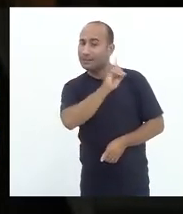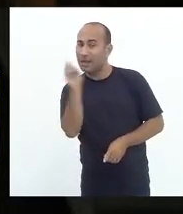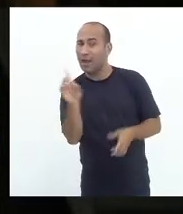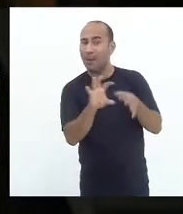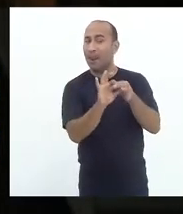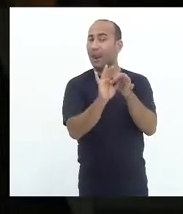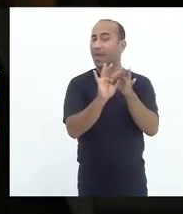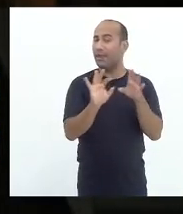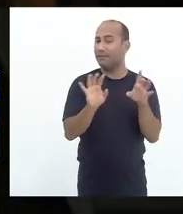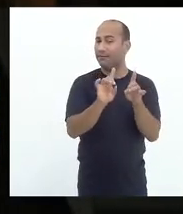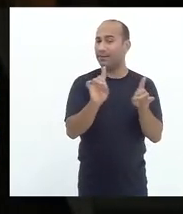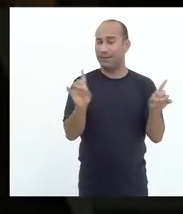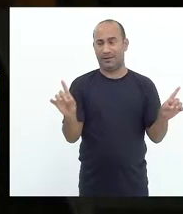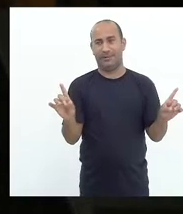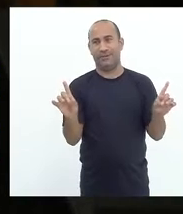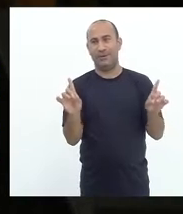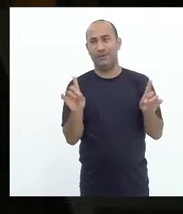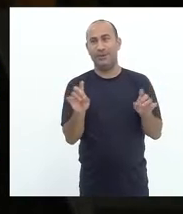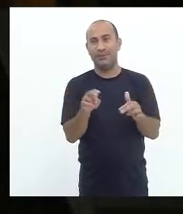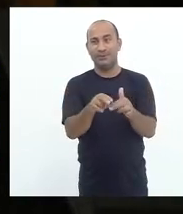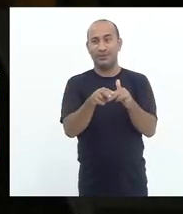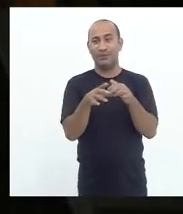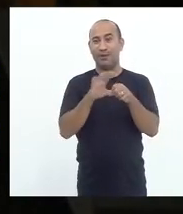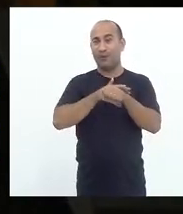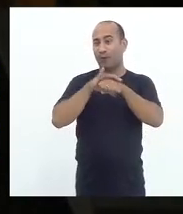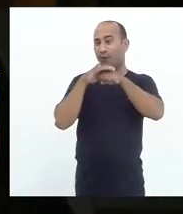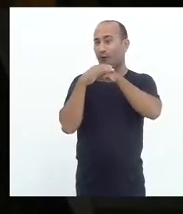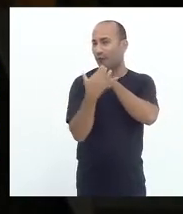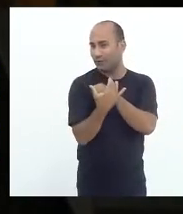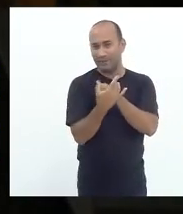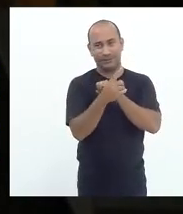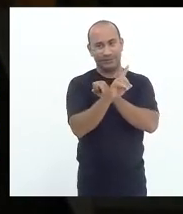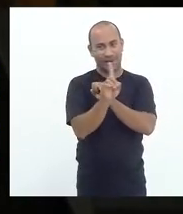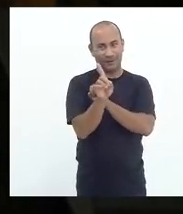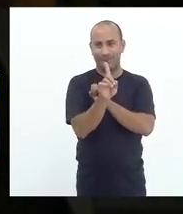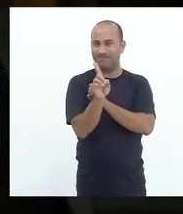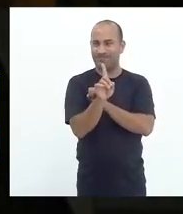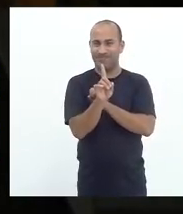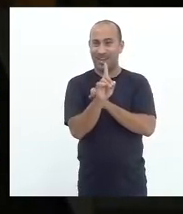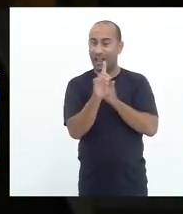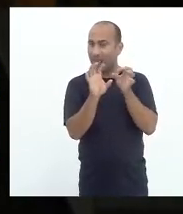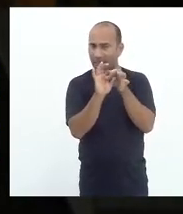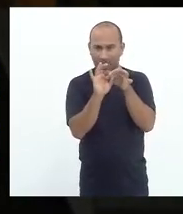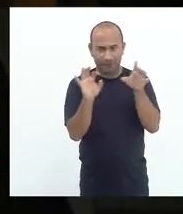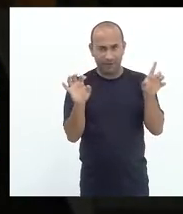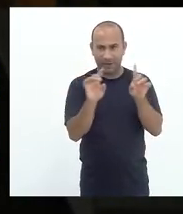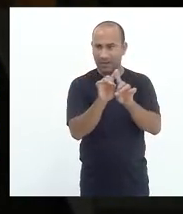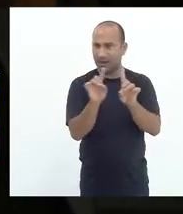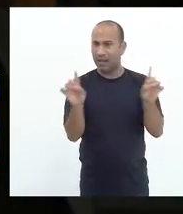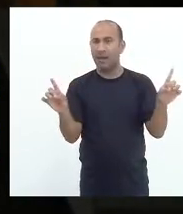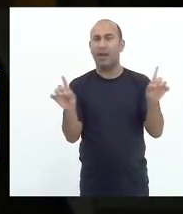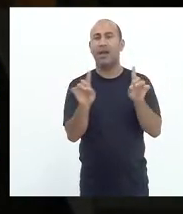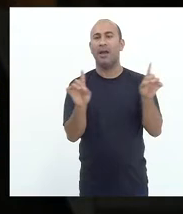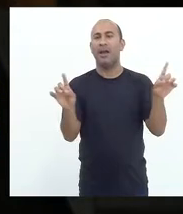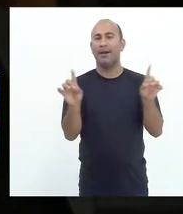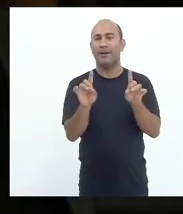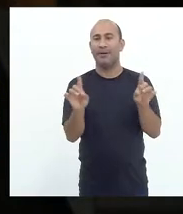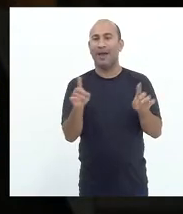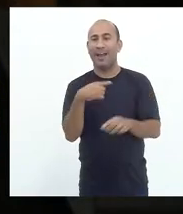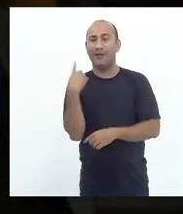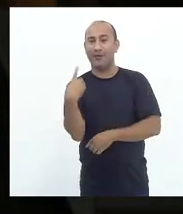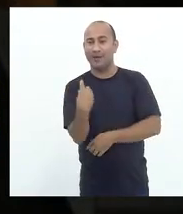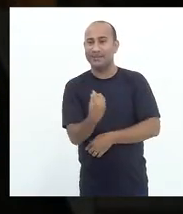ainda do Covid-19. Não nos livramos. A nossa taxa